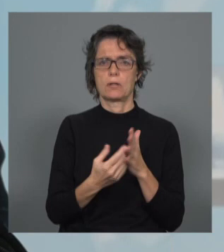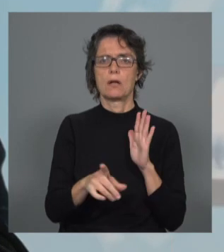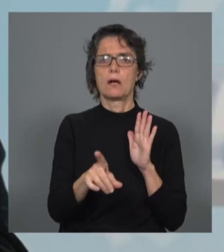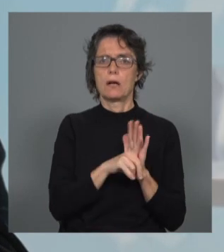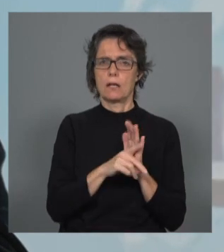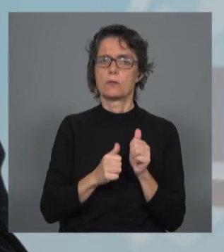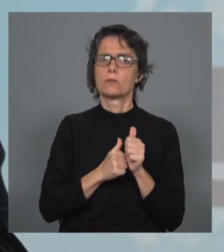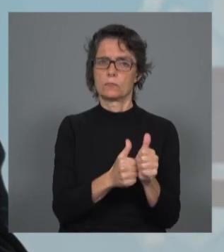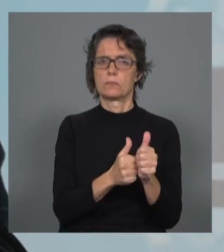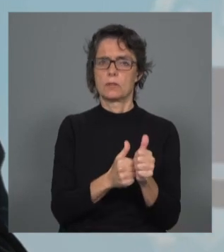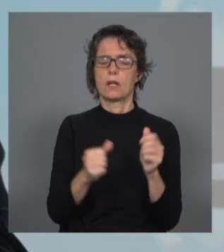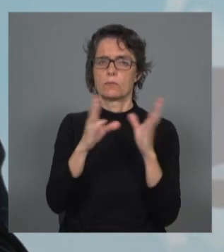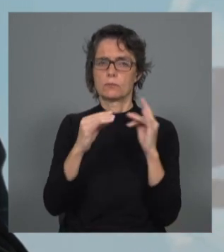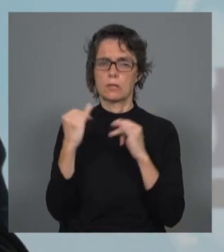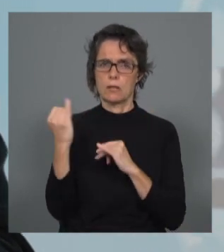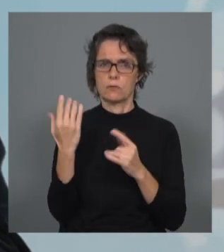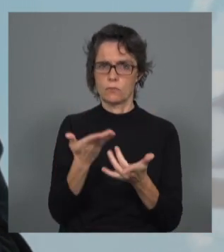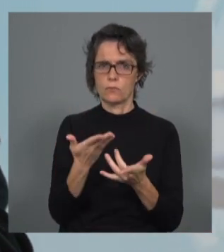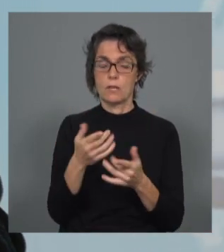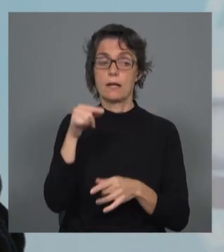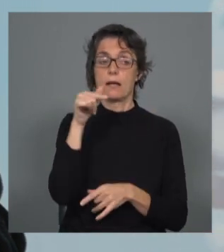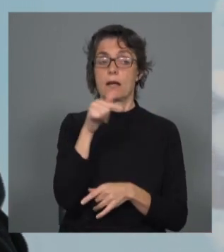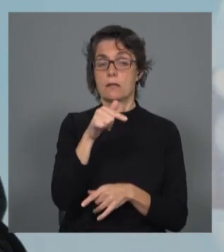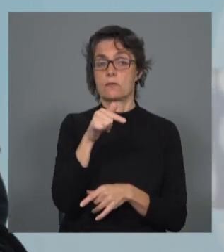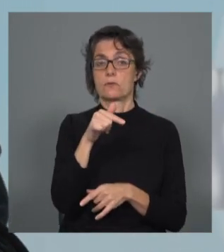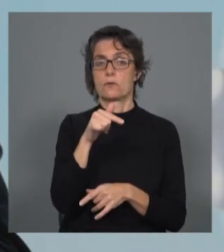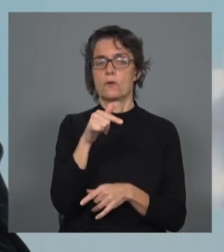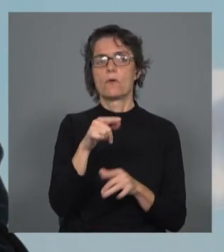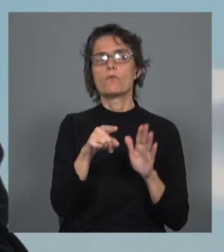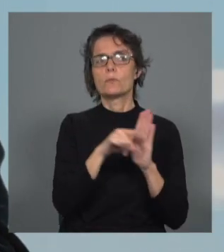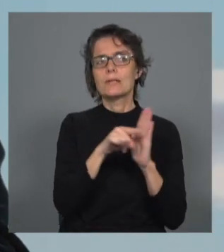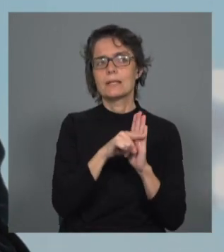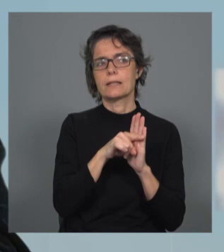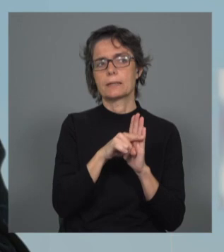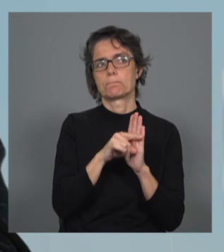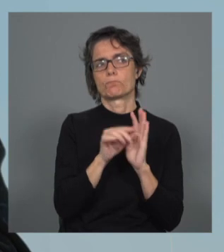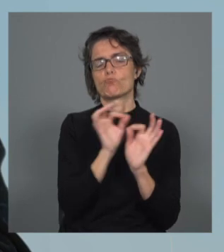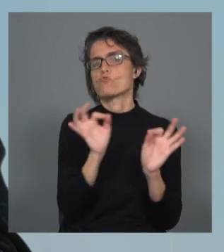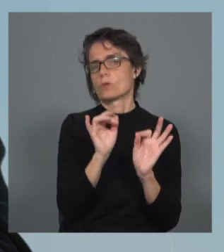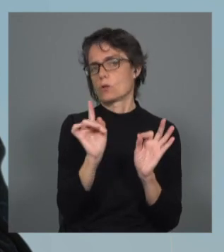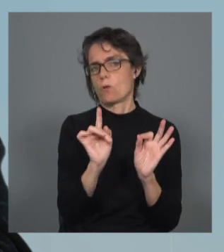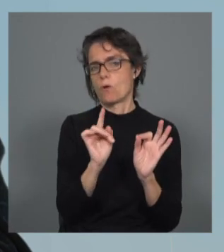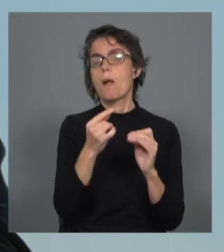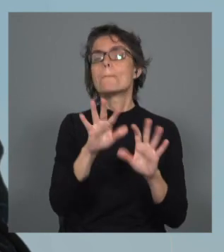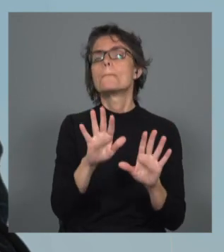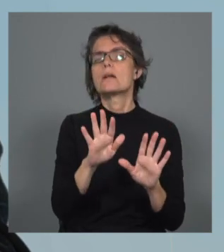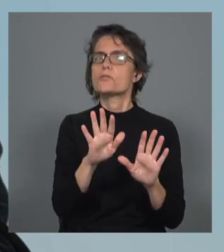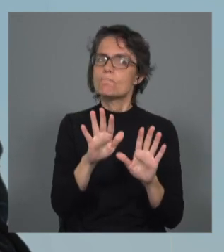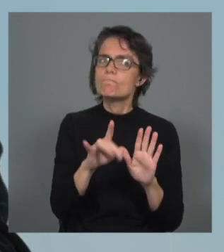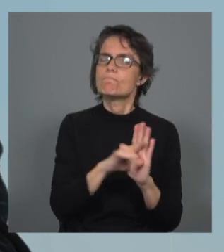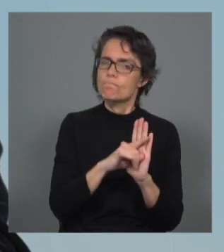institucional e, de facto, foi uma boa medida que não foi perfeita, obviamente, e permitiu